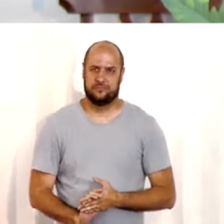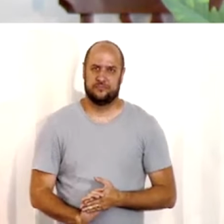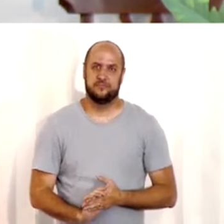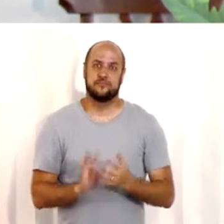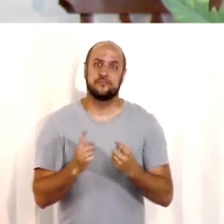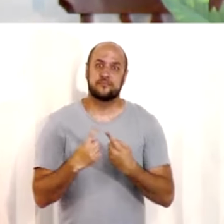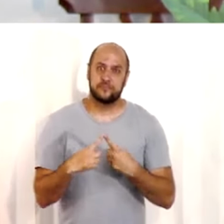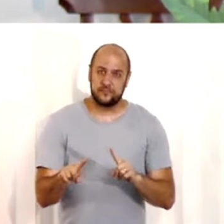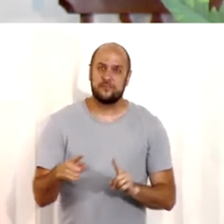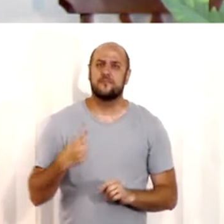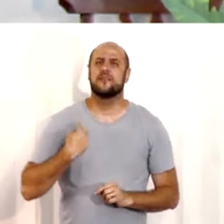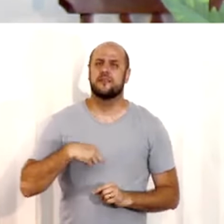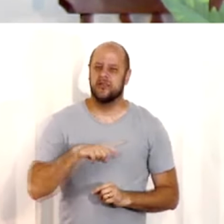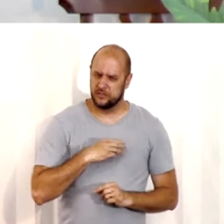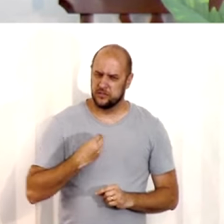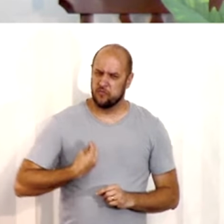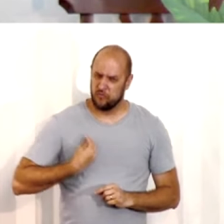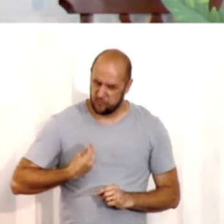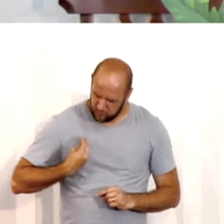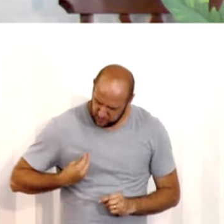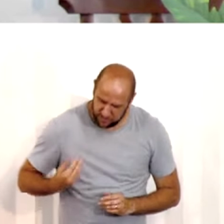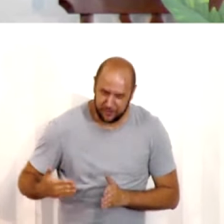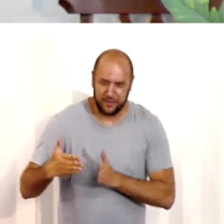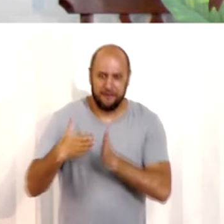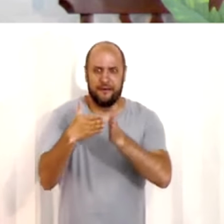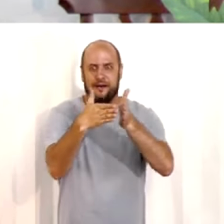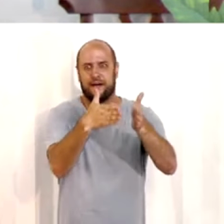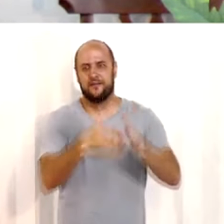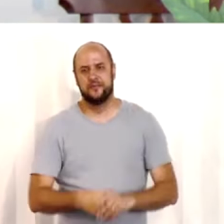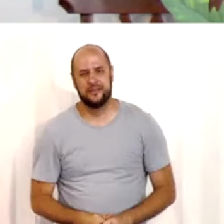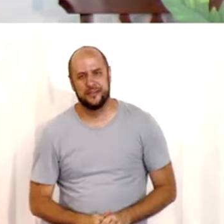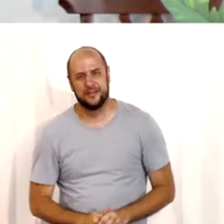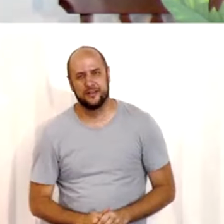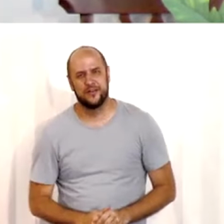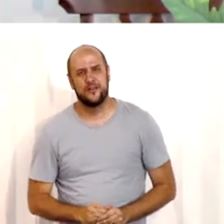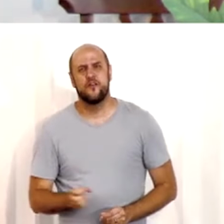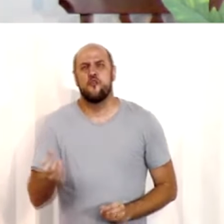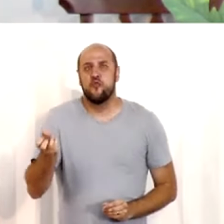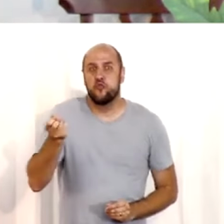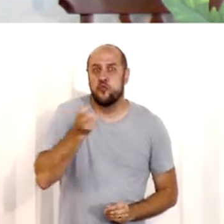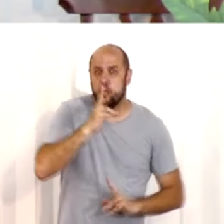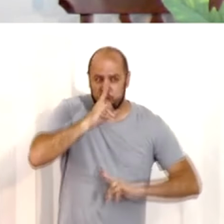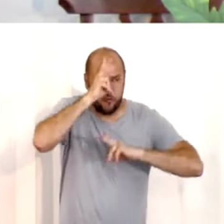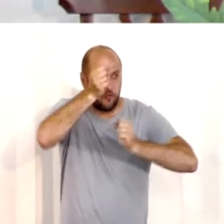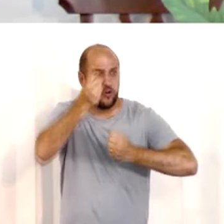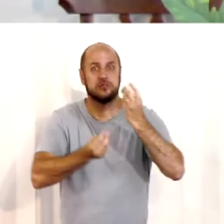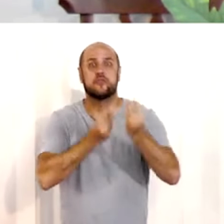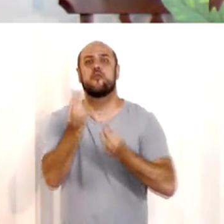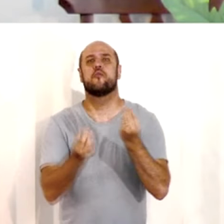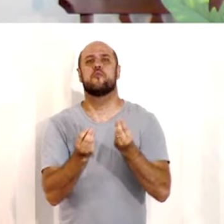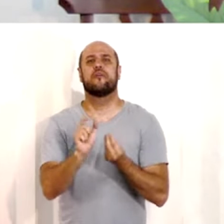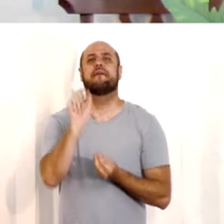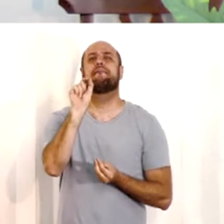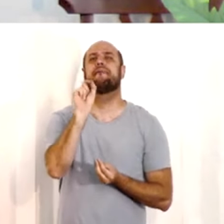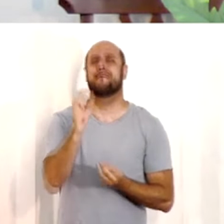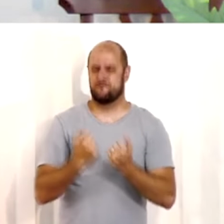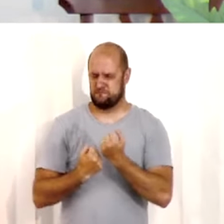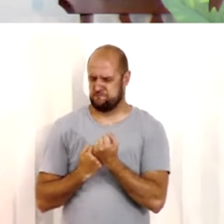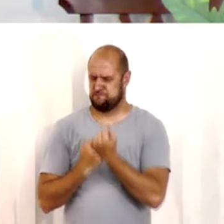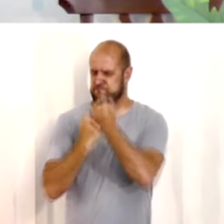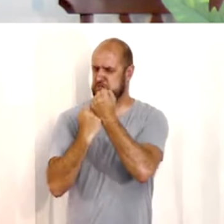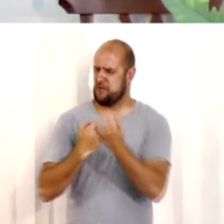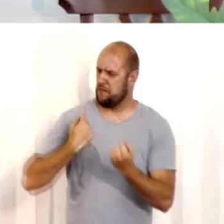como estamos andando nessa caminhada. Quem é que renova as nossas forças? Quem é que sustenta a pessoa na